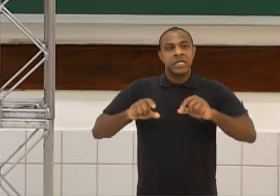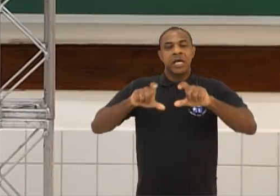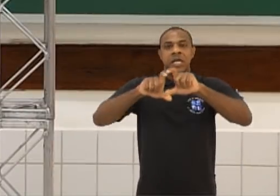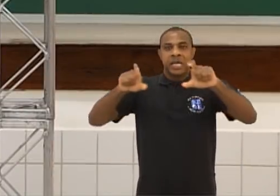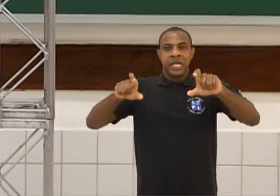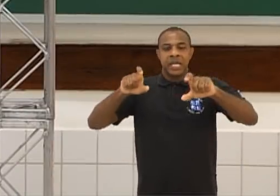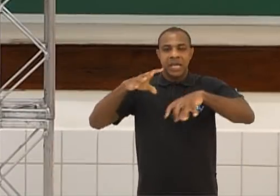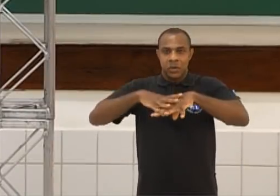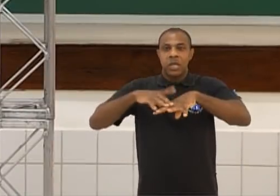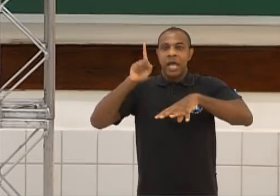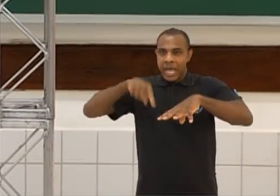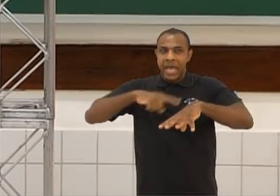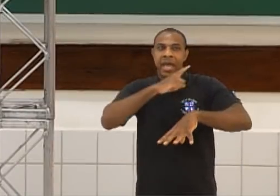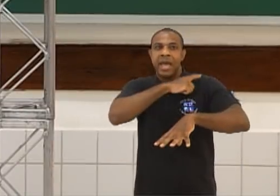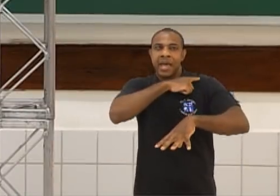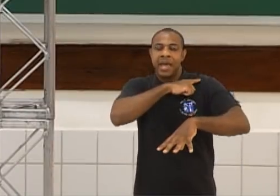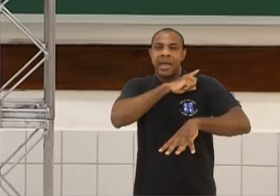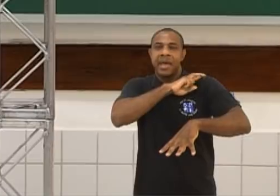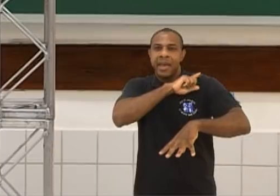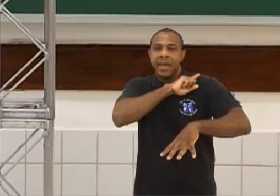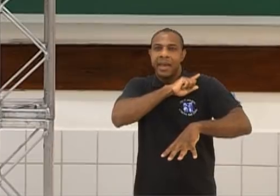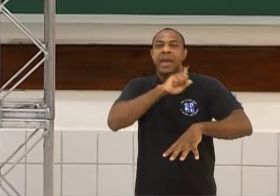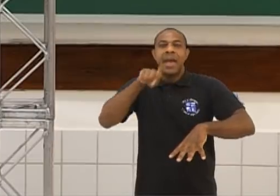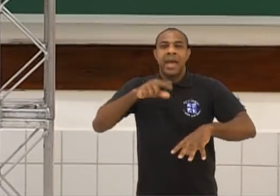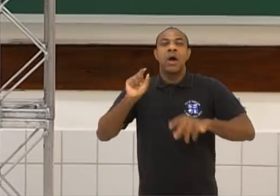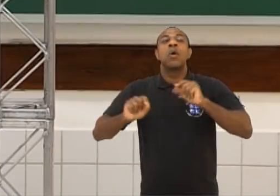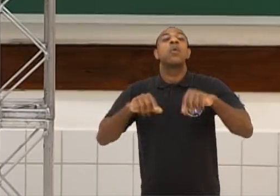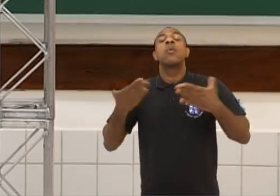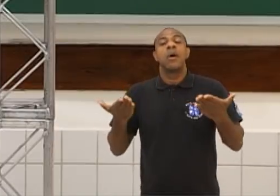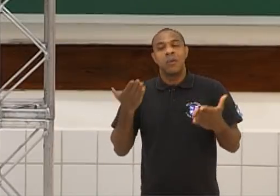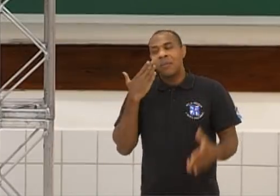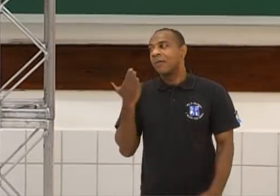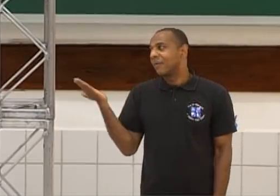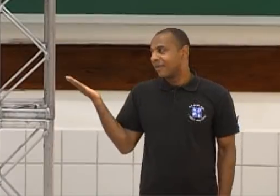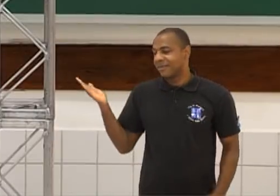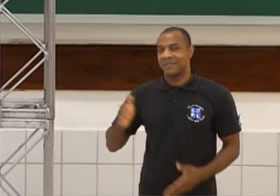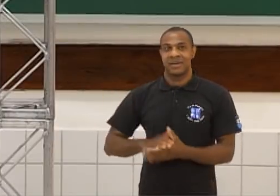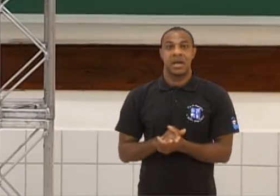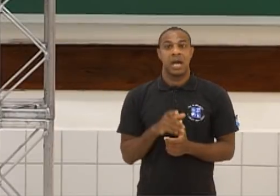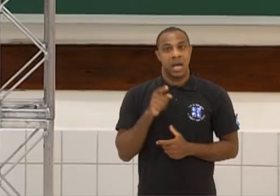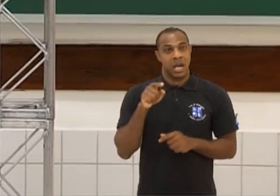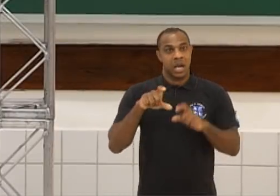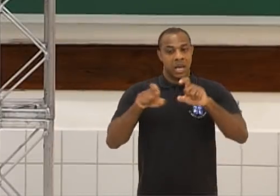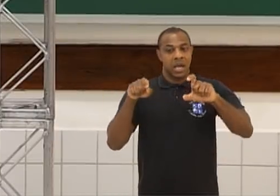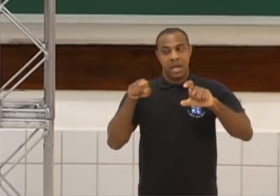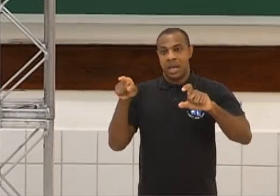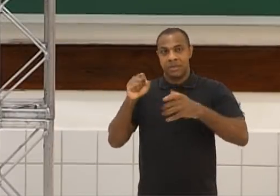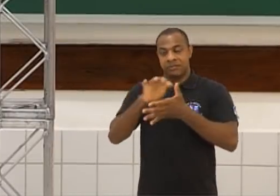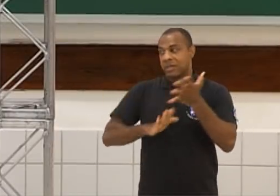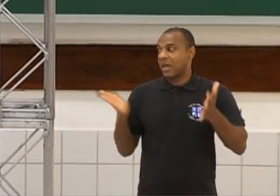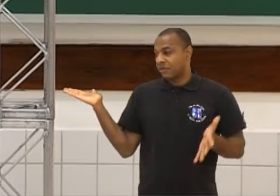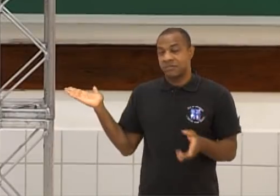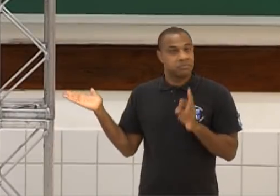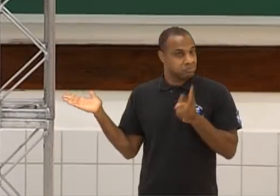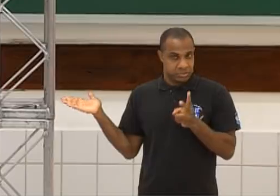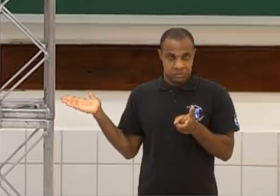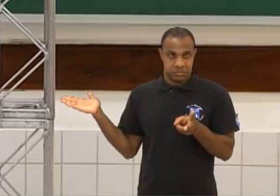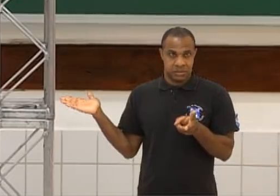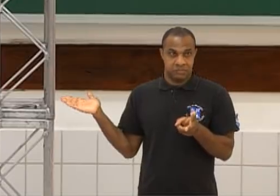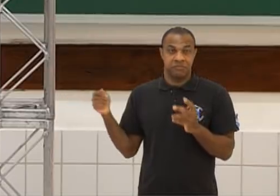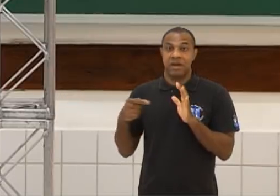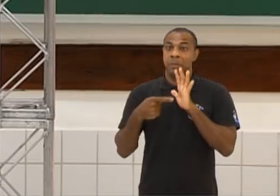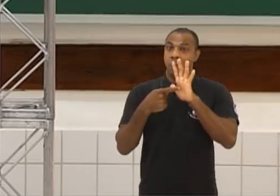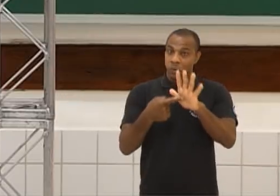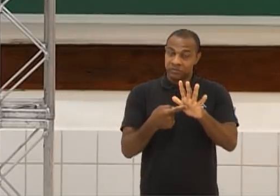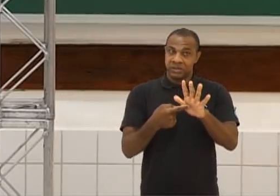equação, né? Que eu falei que tem que ter igualdade, tem que ter a incógnita. Aqui, a mesma coisa. Então, eu vou identificar aquelas que são. Então, bem simples.